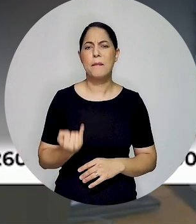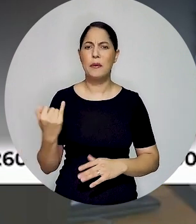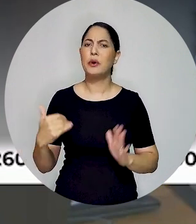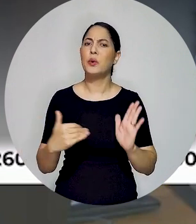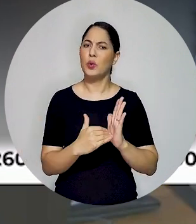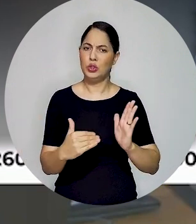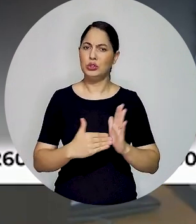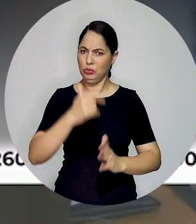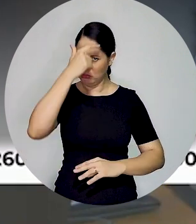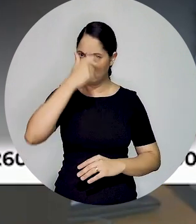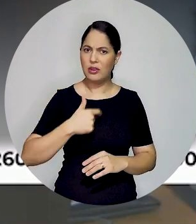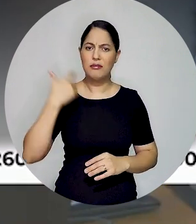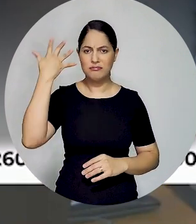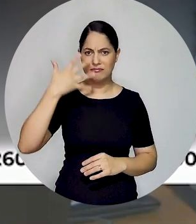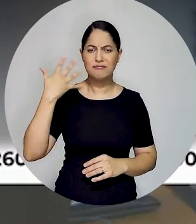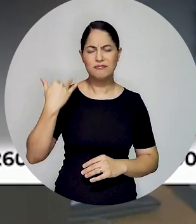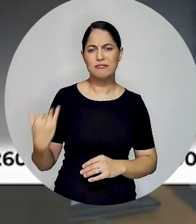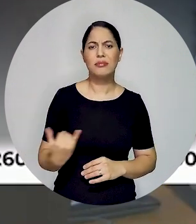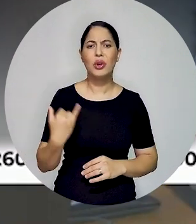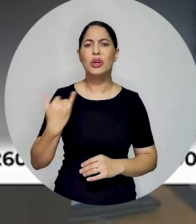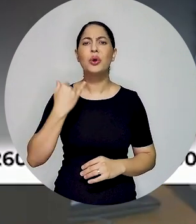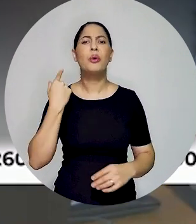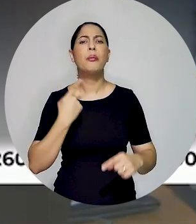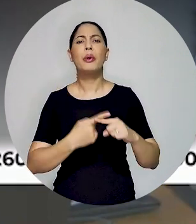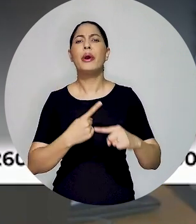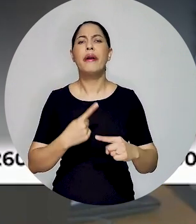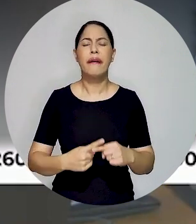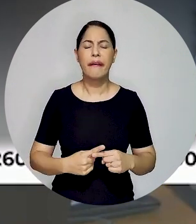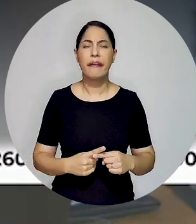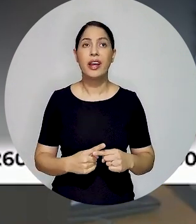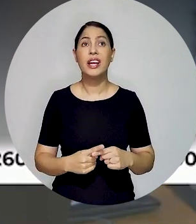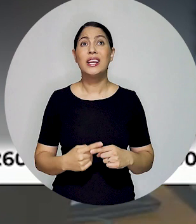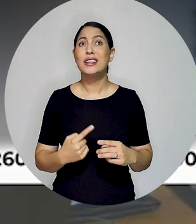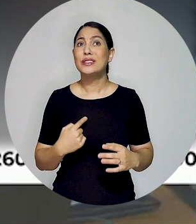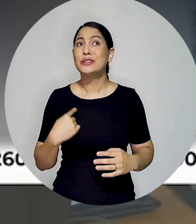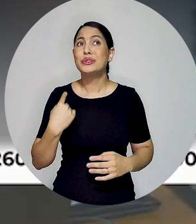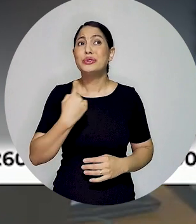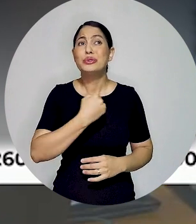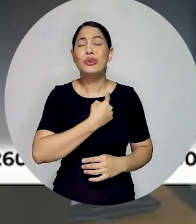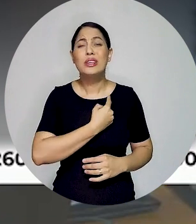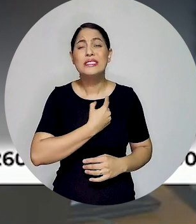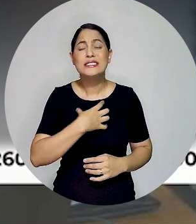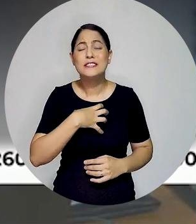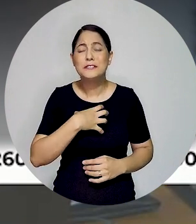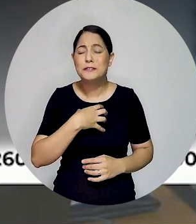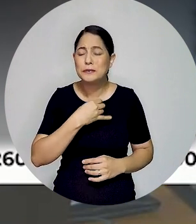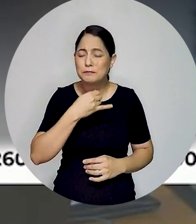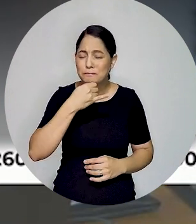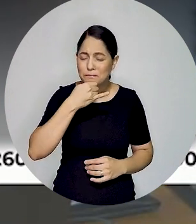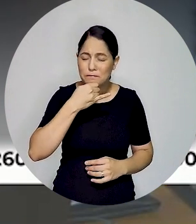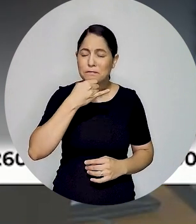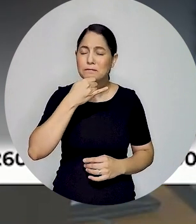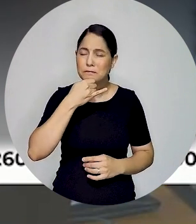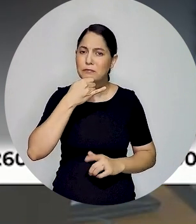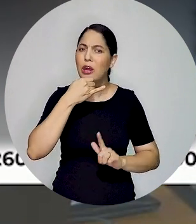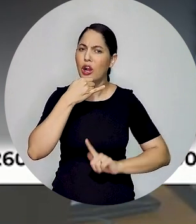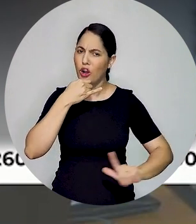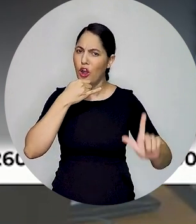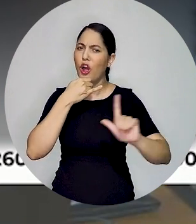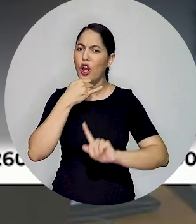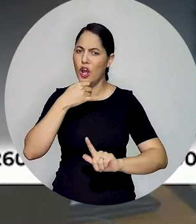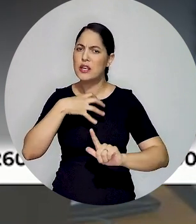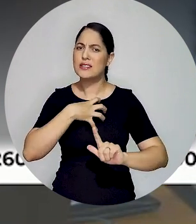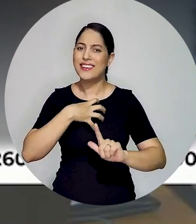às vezes é importante falar por último, presidente, porque nós temos muitas das